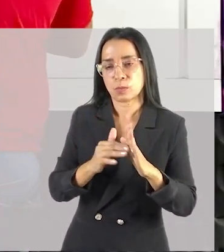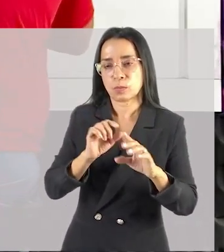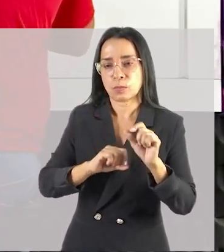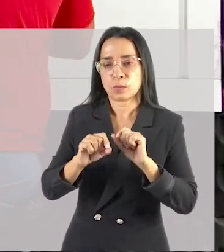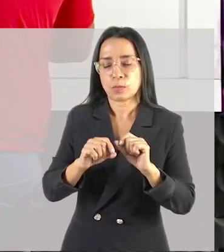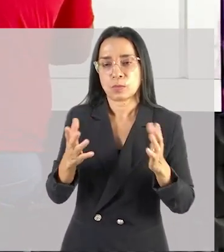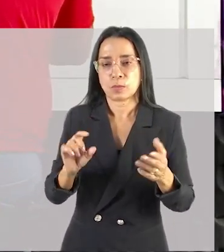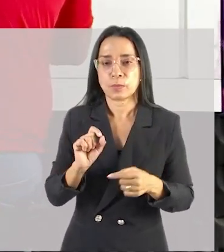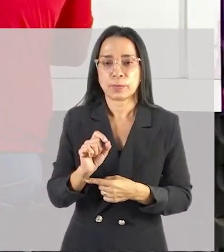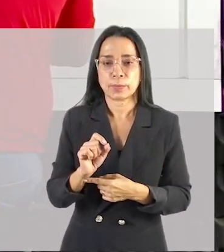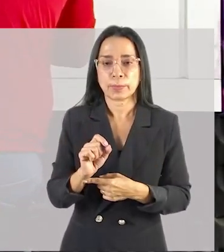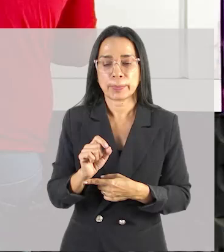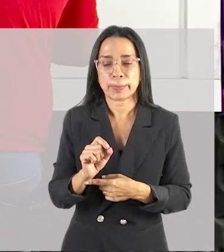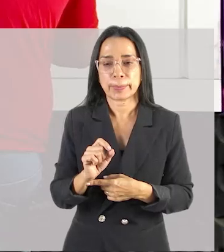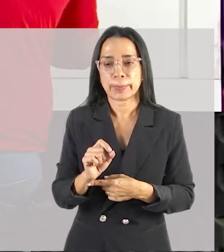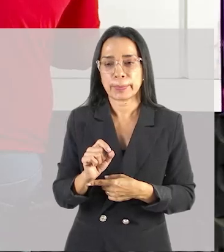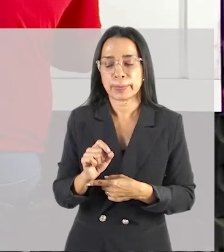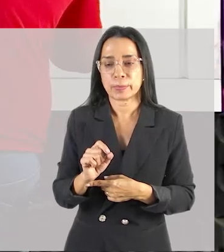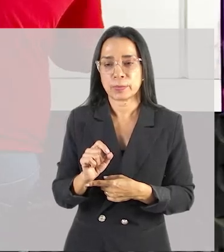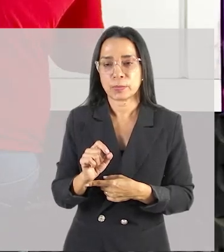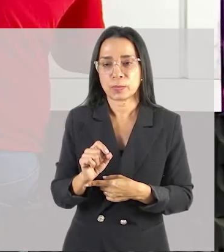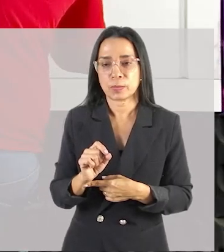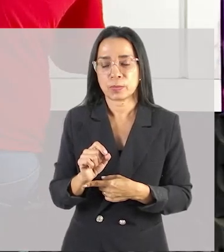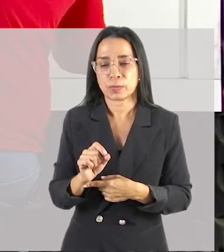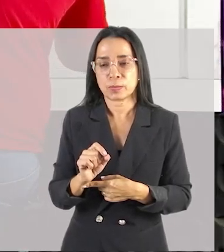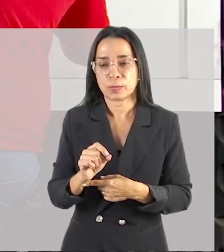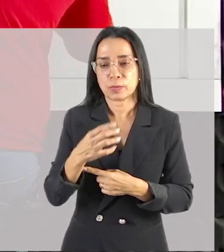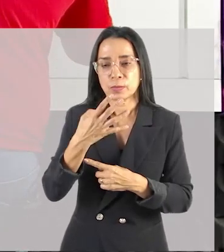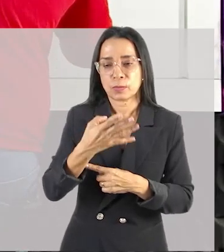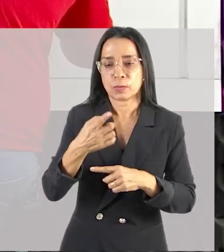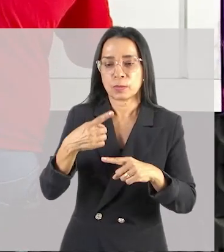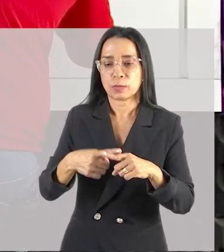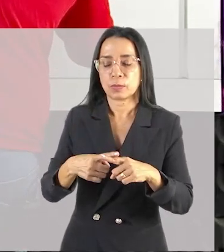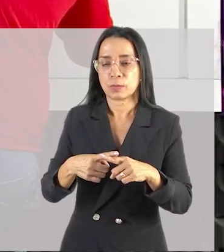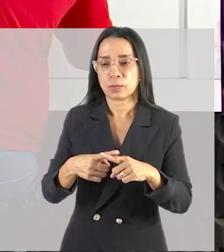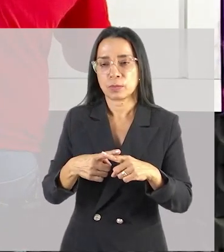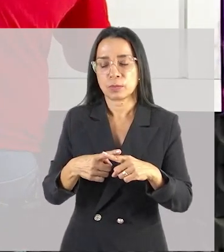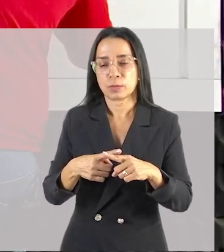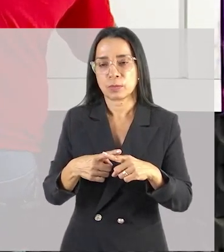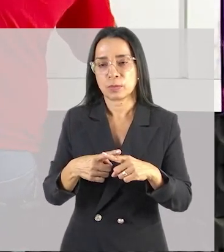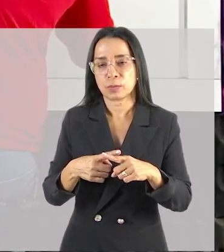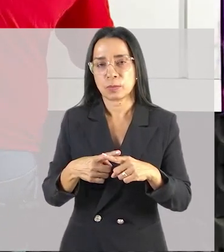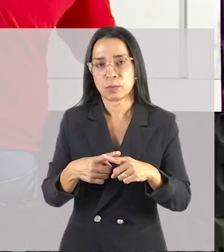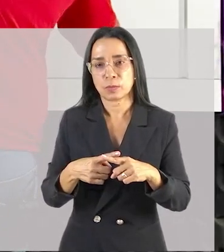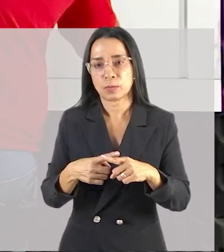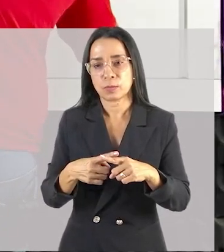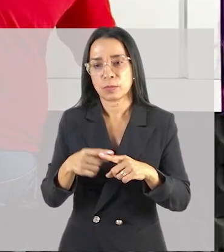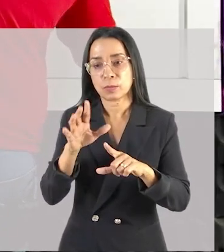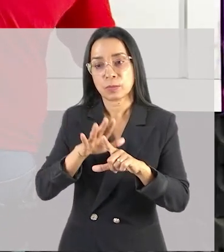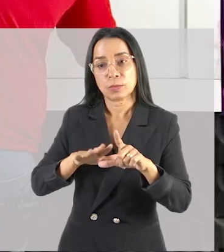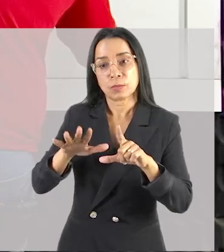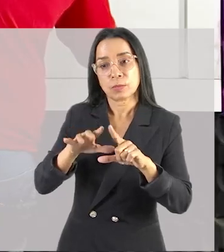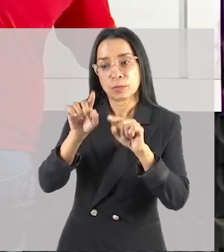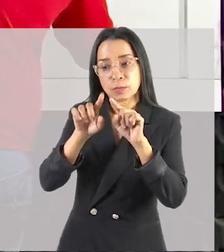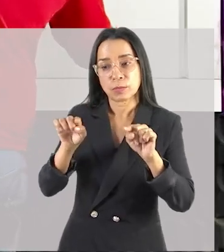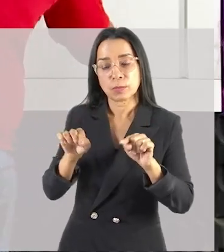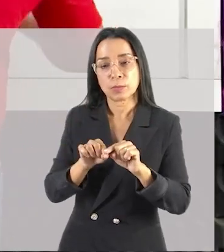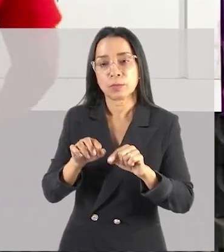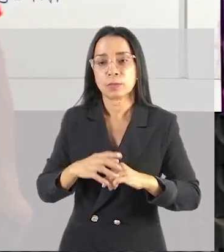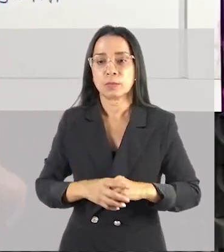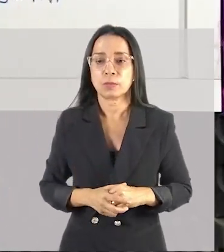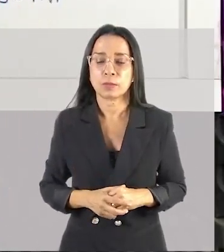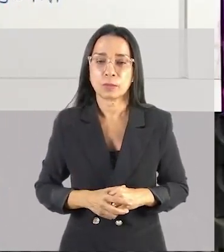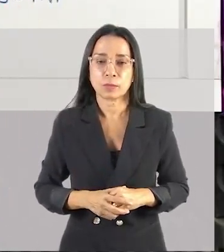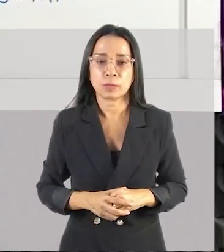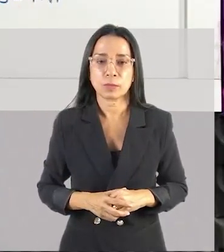área sombreada, vou chamar de AS, vai ser 4 vezes a área do triângulo.